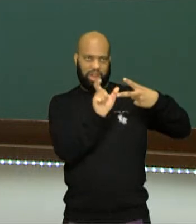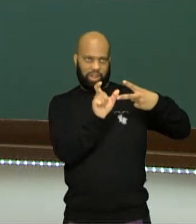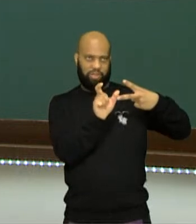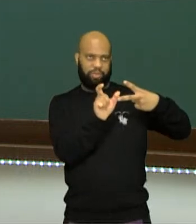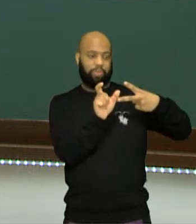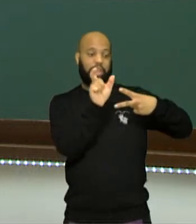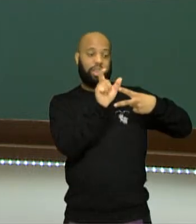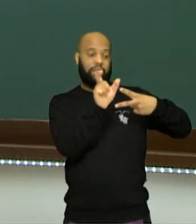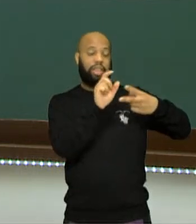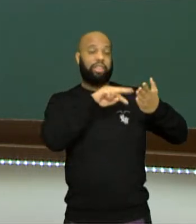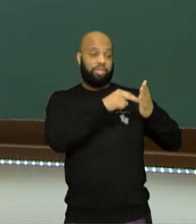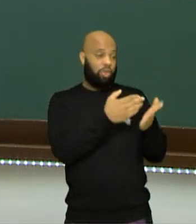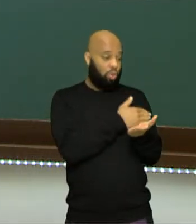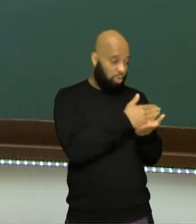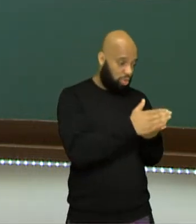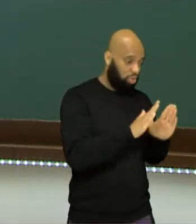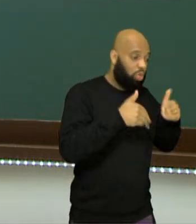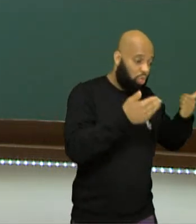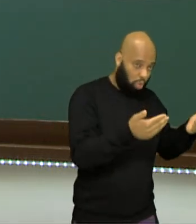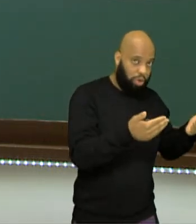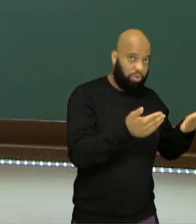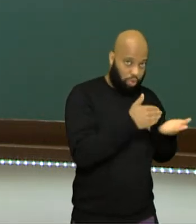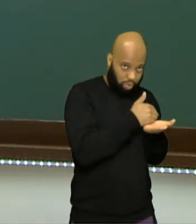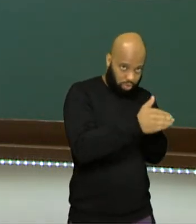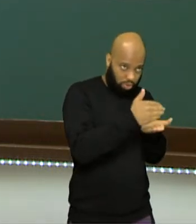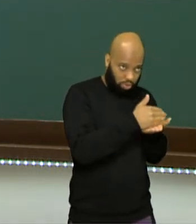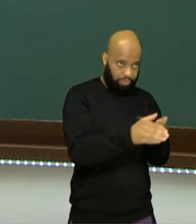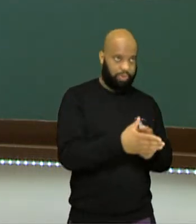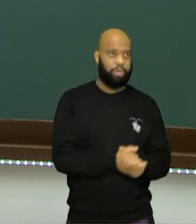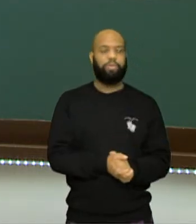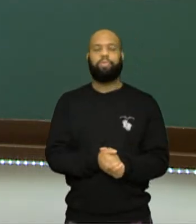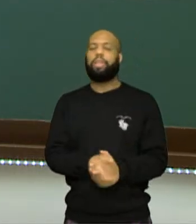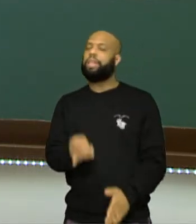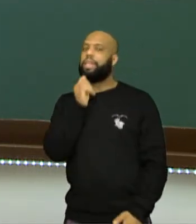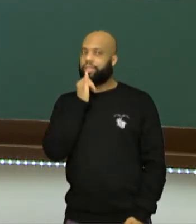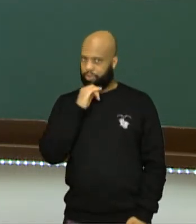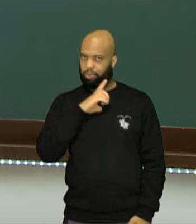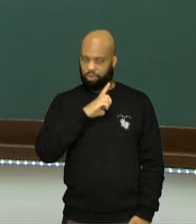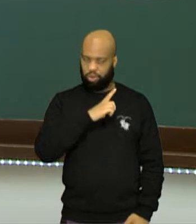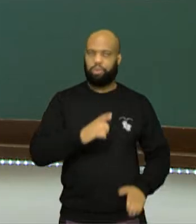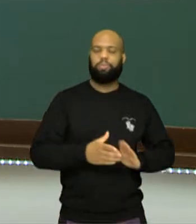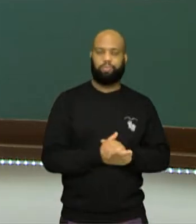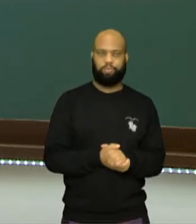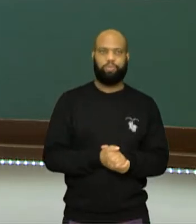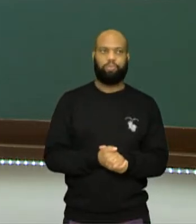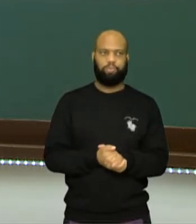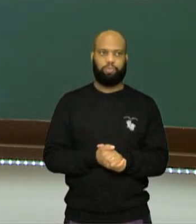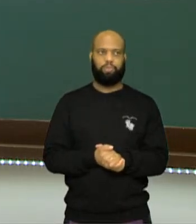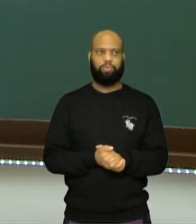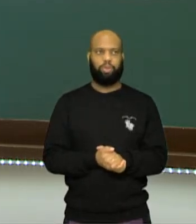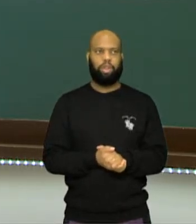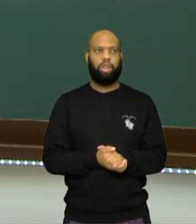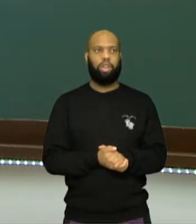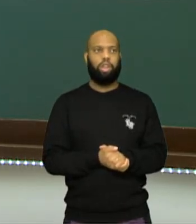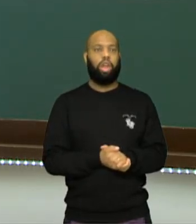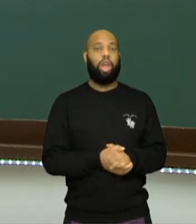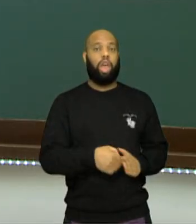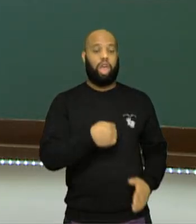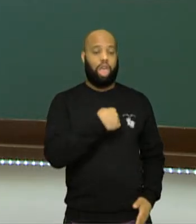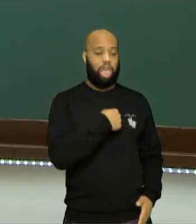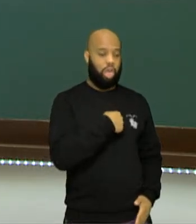significa desde, indica o início da ação. Por exemplo, I have lived here since April. Eu tenho morado